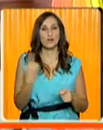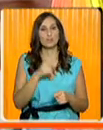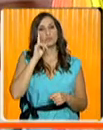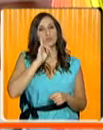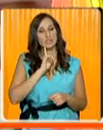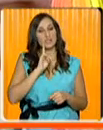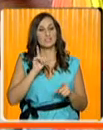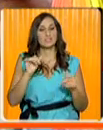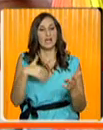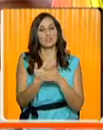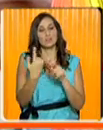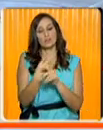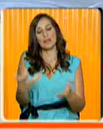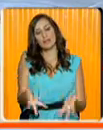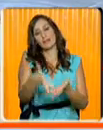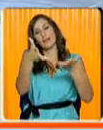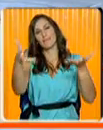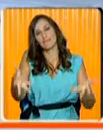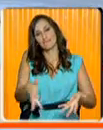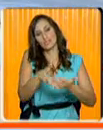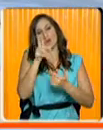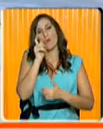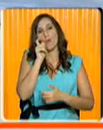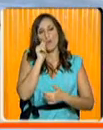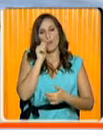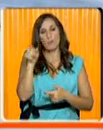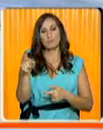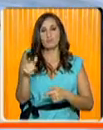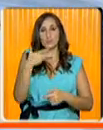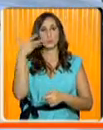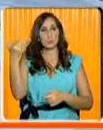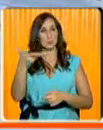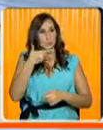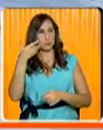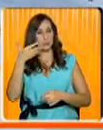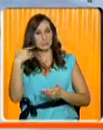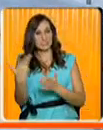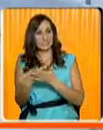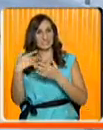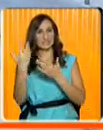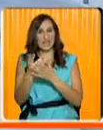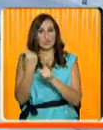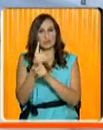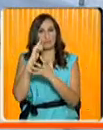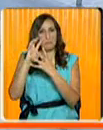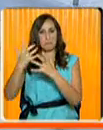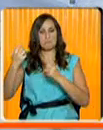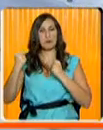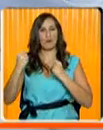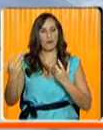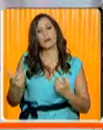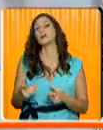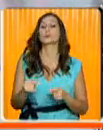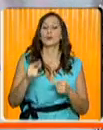mulheres tornamos as coisas mais leves, mais suaves. Sim, sim, sim. E eles exageram. Embrutecem as coisas, é pois verdade. É. Um bocadinho. Vamos